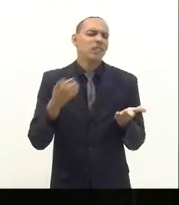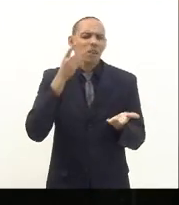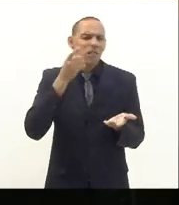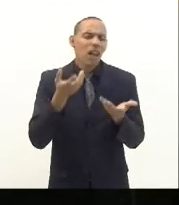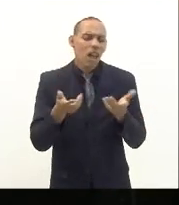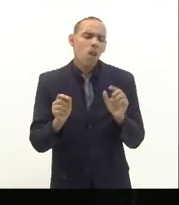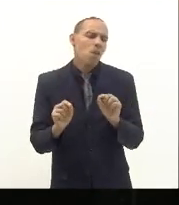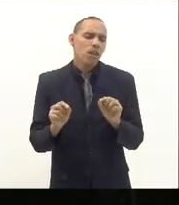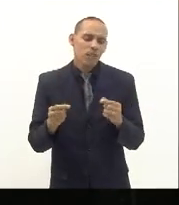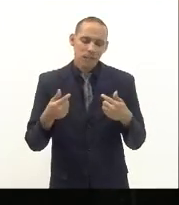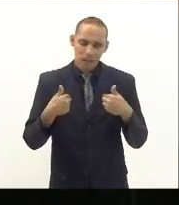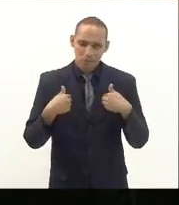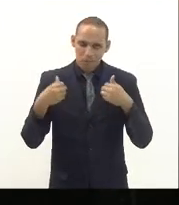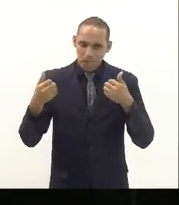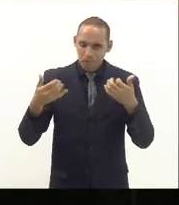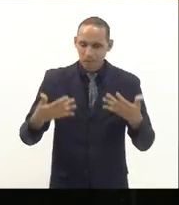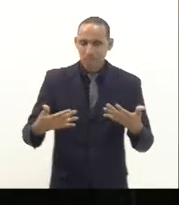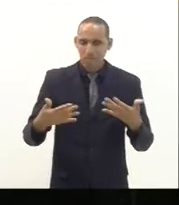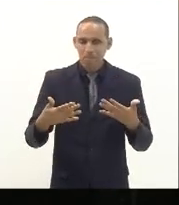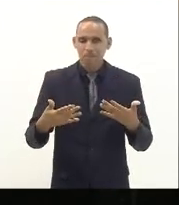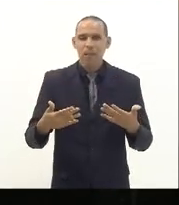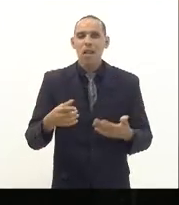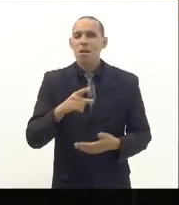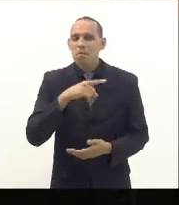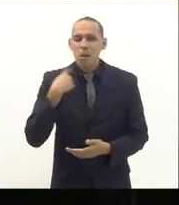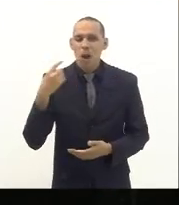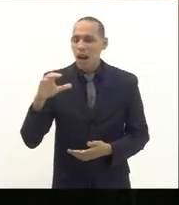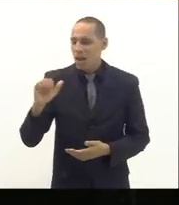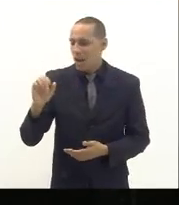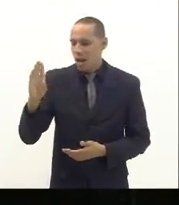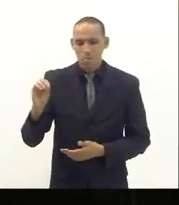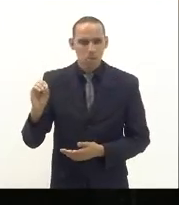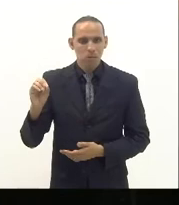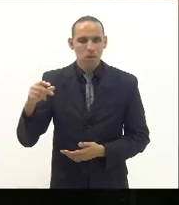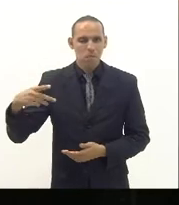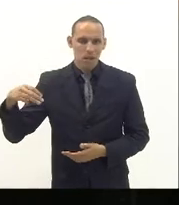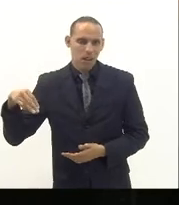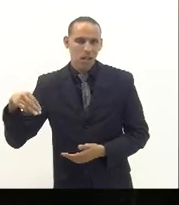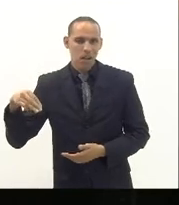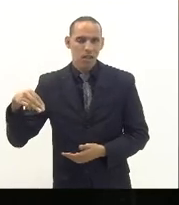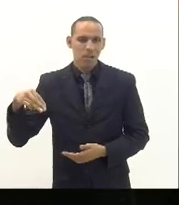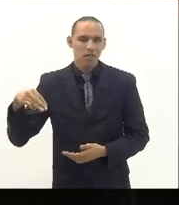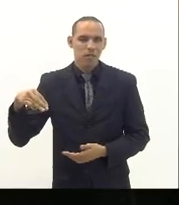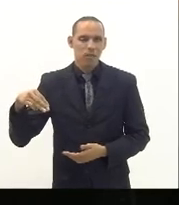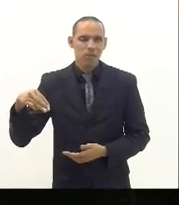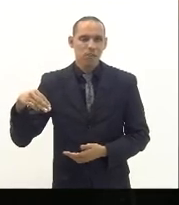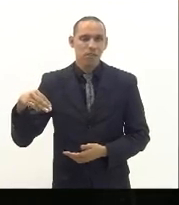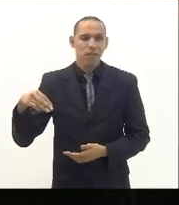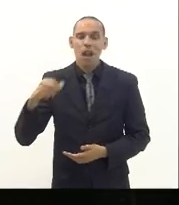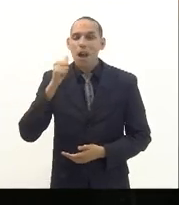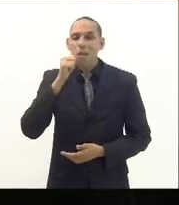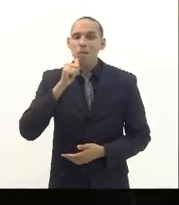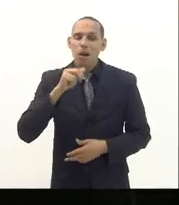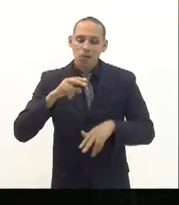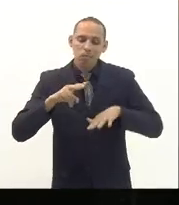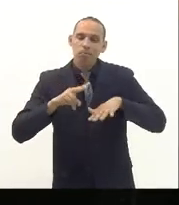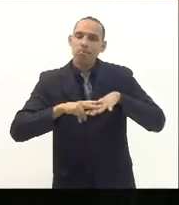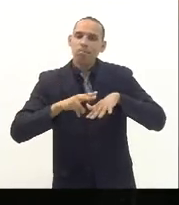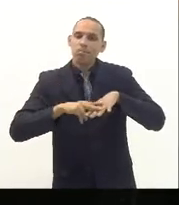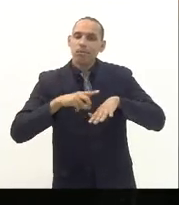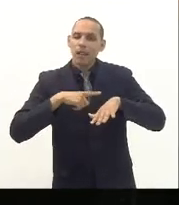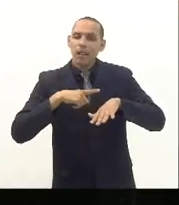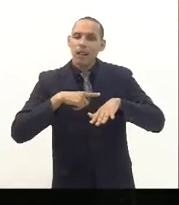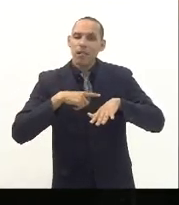deputada eu quero dizer que depois da morte desse cabo não existe uma viúva Oi